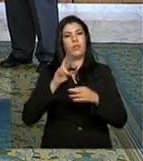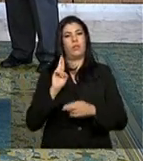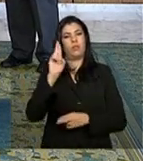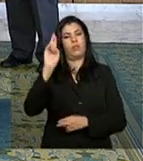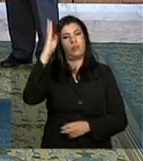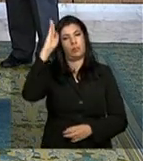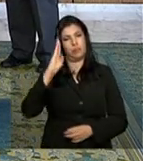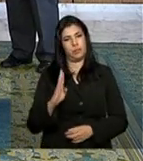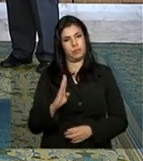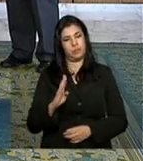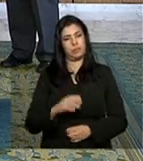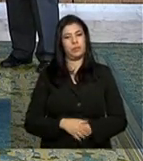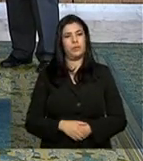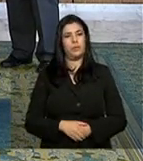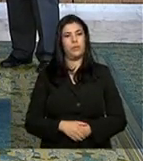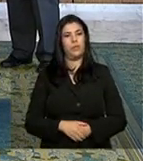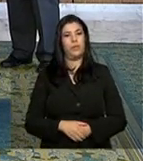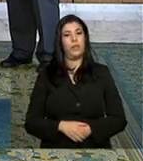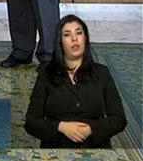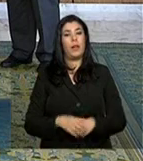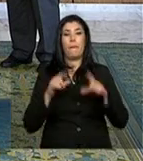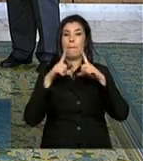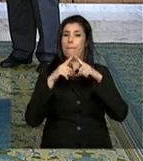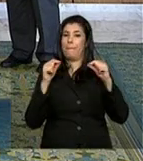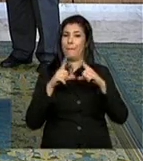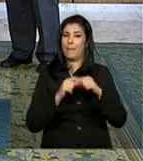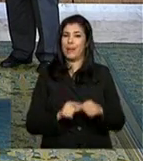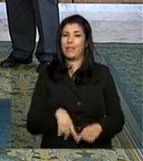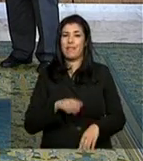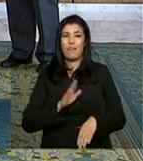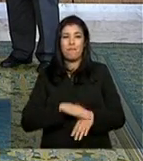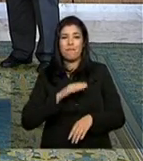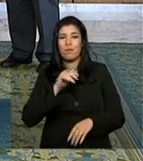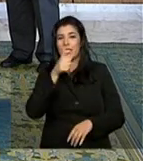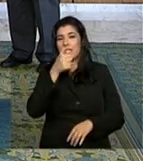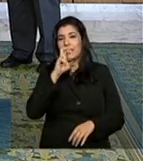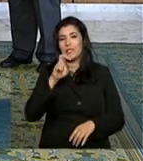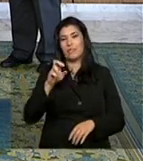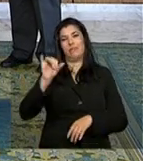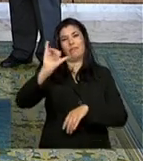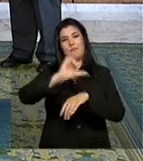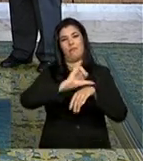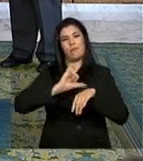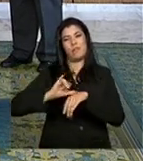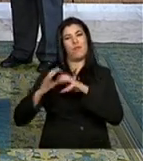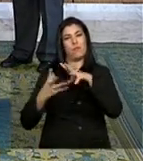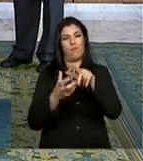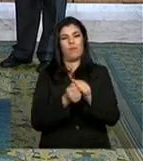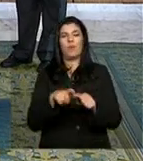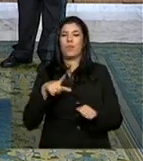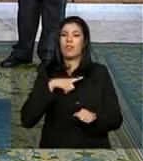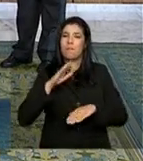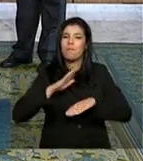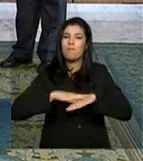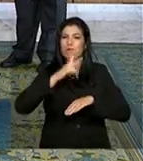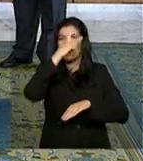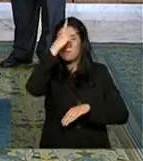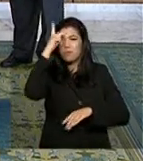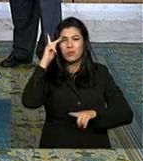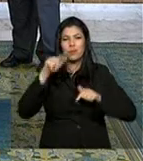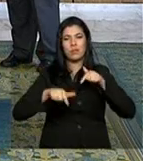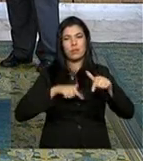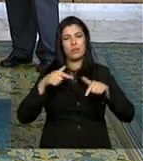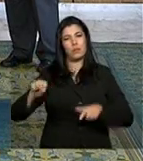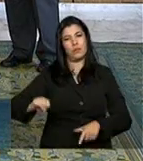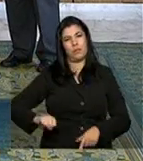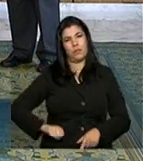Brasília é uma das 15 capitais do mundo que mais tem embaixadas residentes. Segundo o Itamaraty, aproximadamente